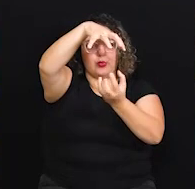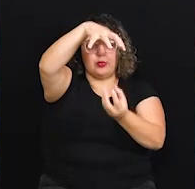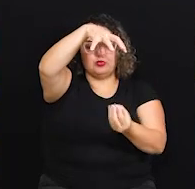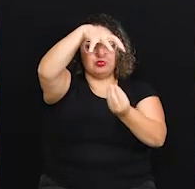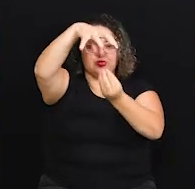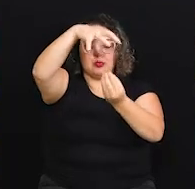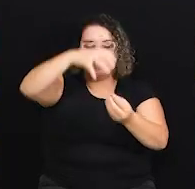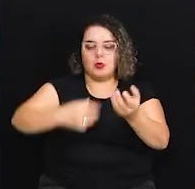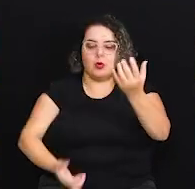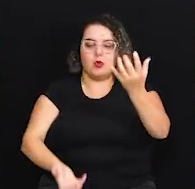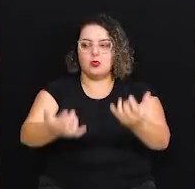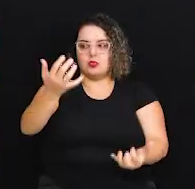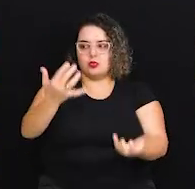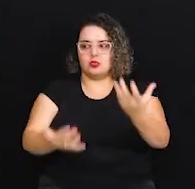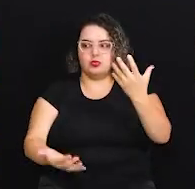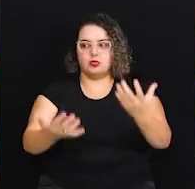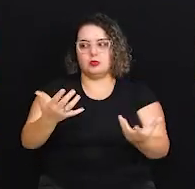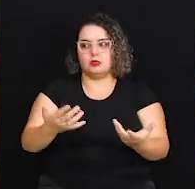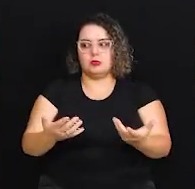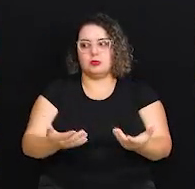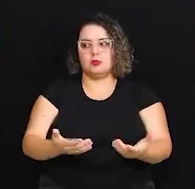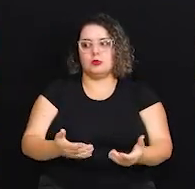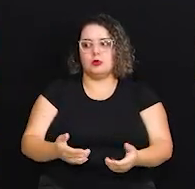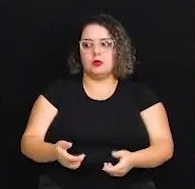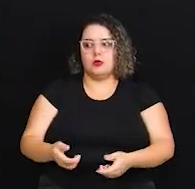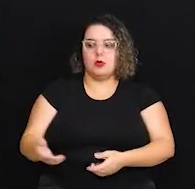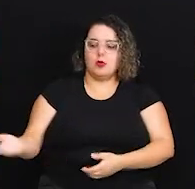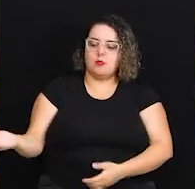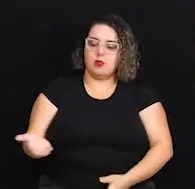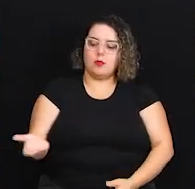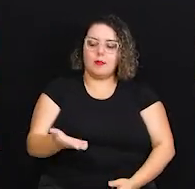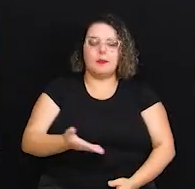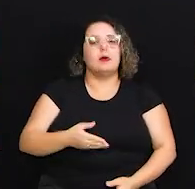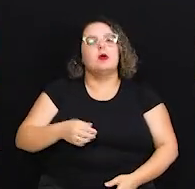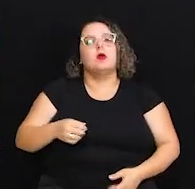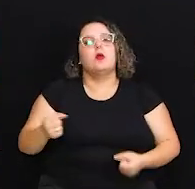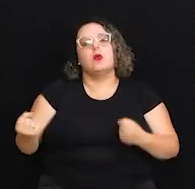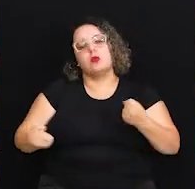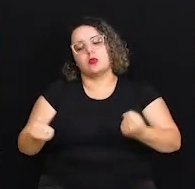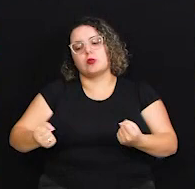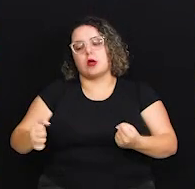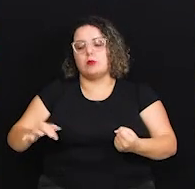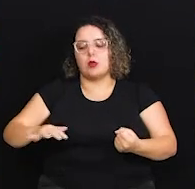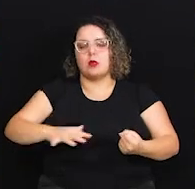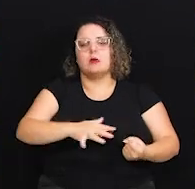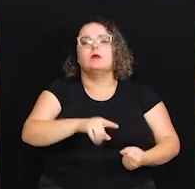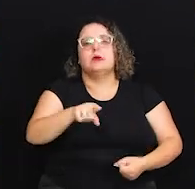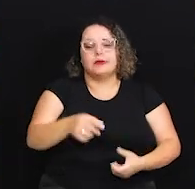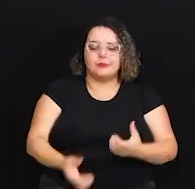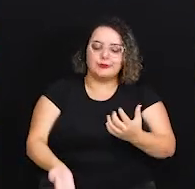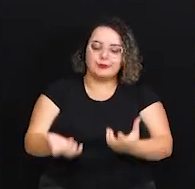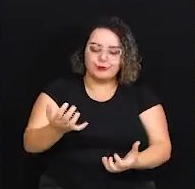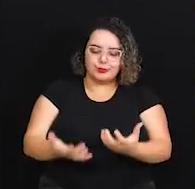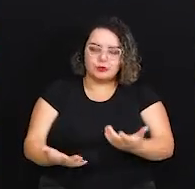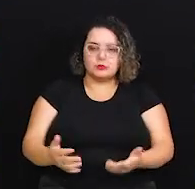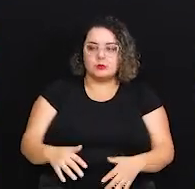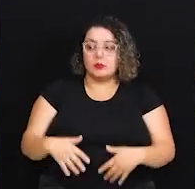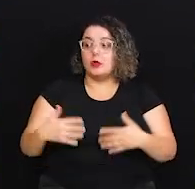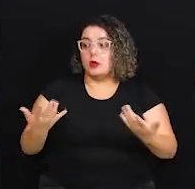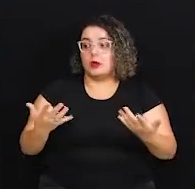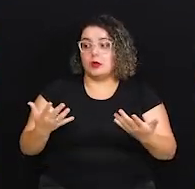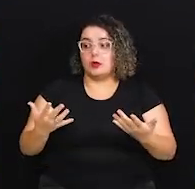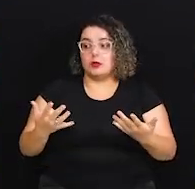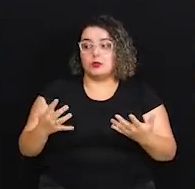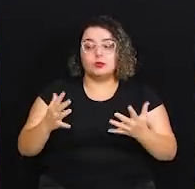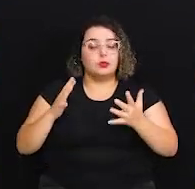mato tá alto, ao invés de ir lá passar um roçado com o trator, vai lá e taca fogo. O qual tira toda a